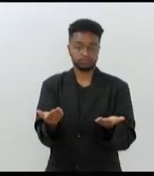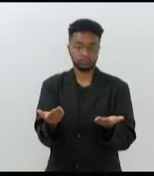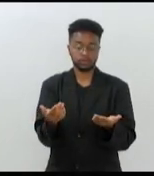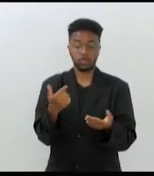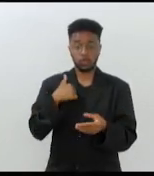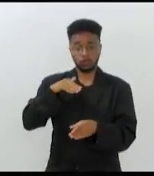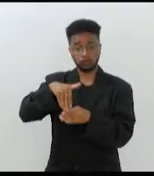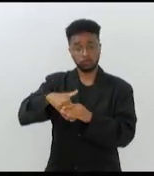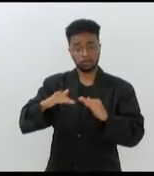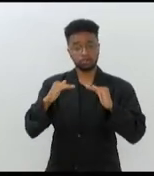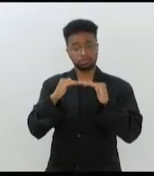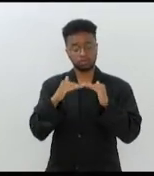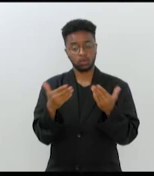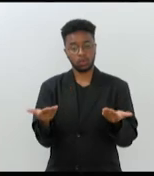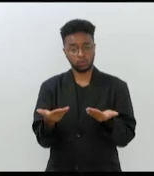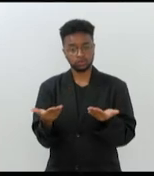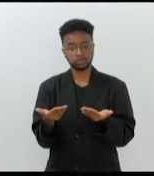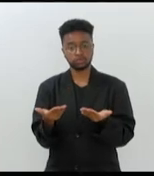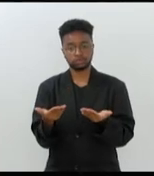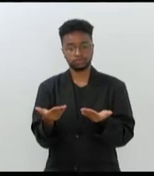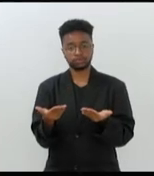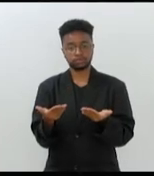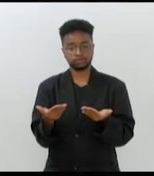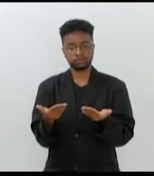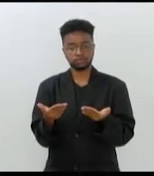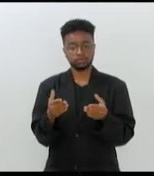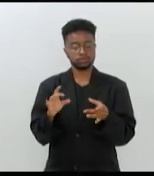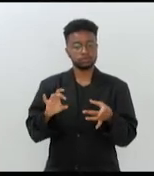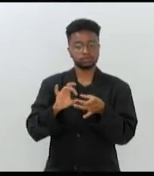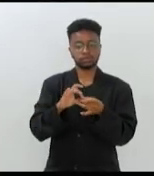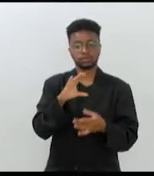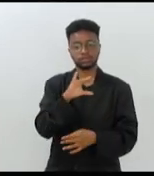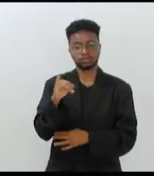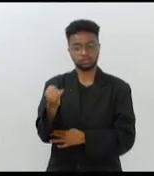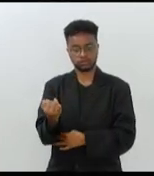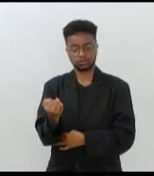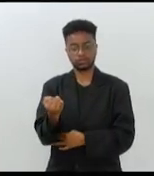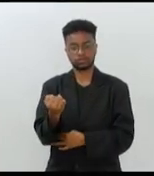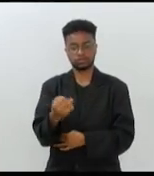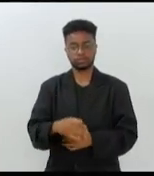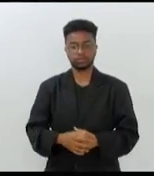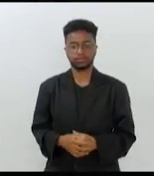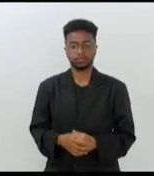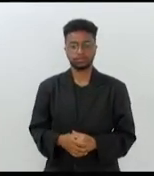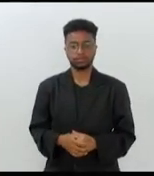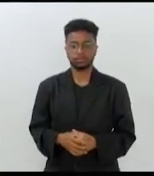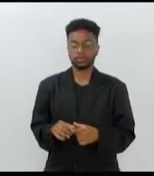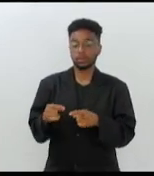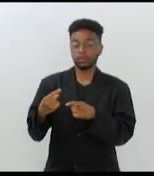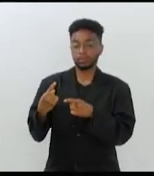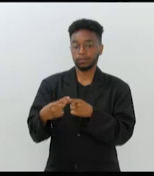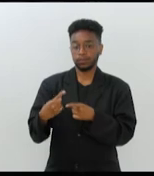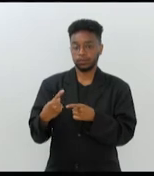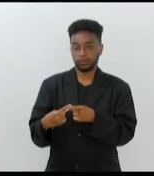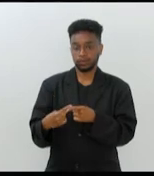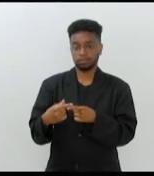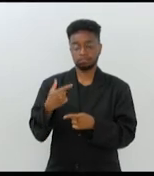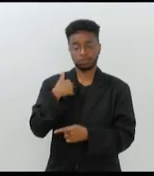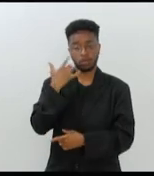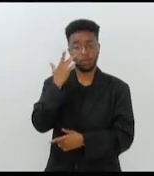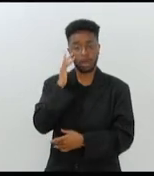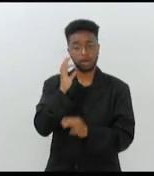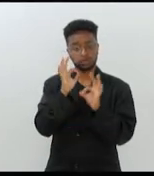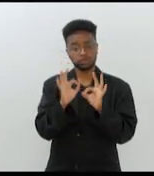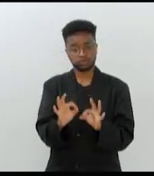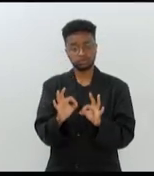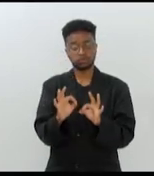eu votei favorável hoje na Comissão de Constituição e Justiça, porque acho realmente